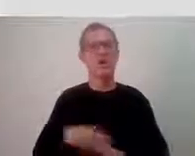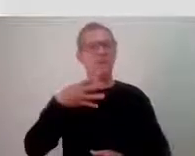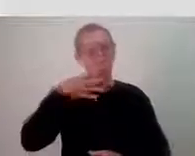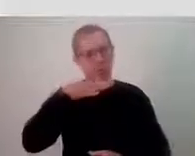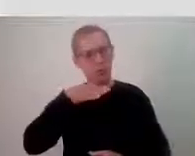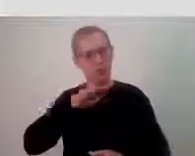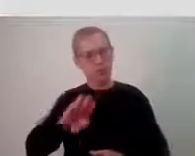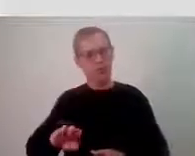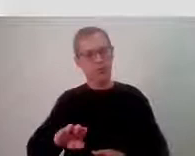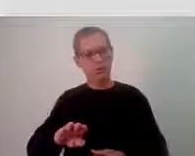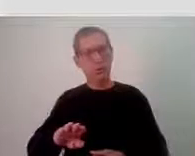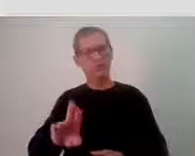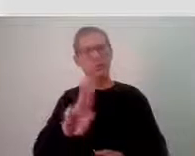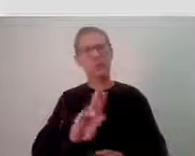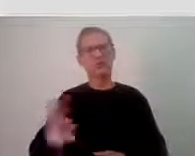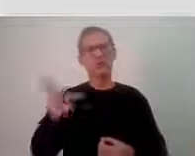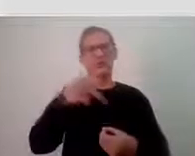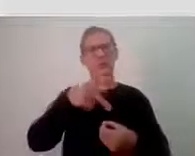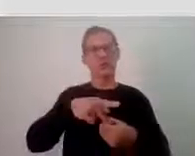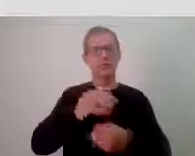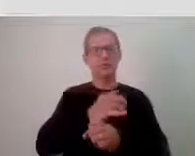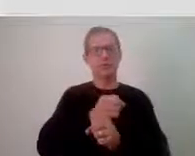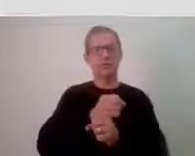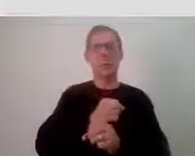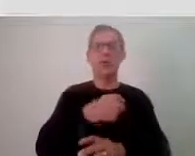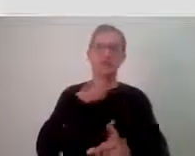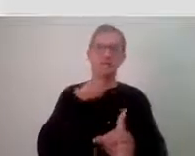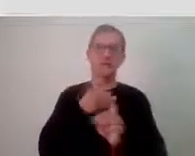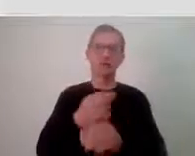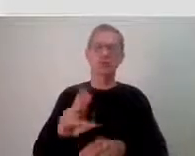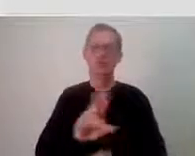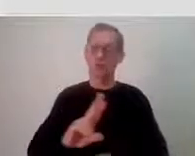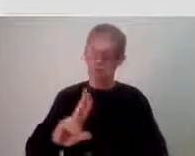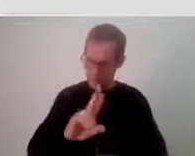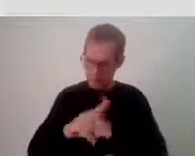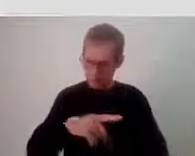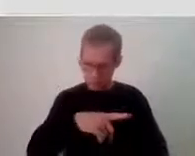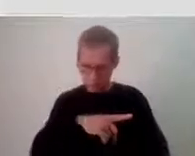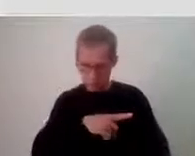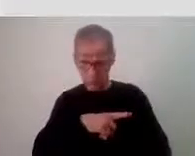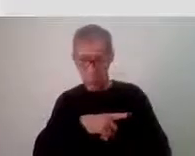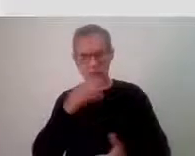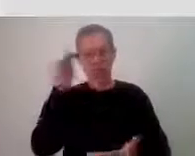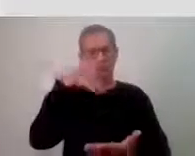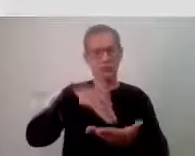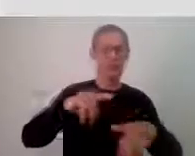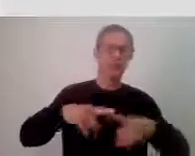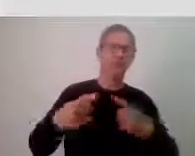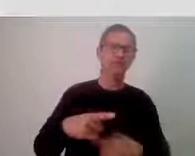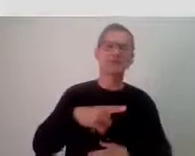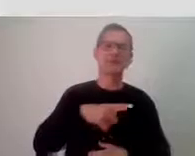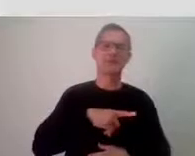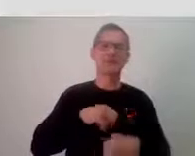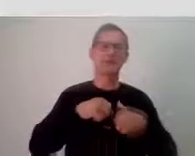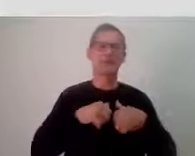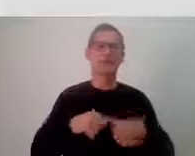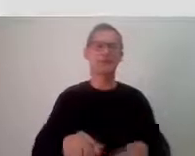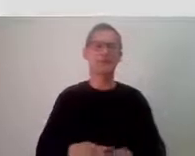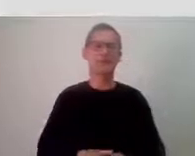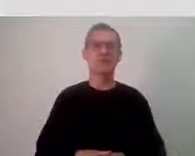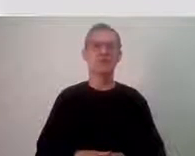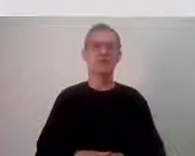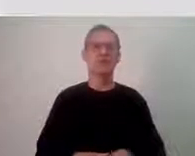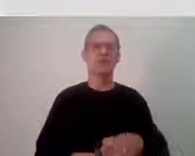petróleo. Como resultado, ela encontrou que o consumo seguiria o seguinte modelo, que foi dado esse aqui, em que